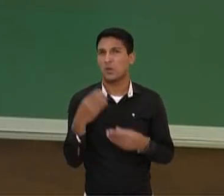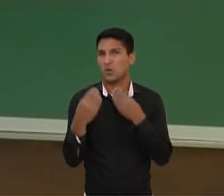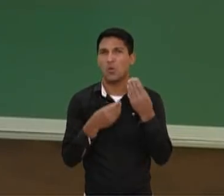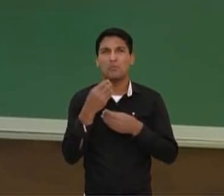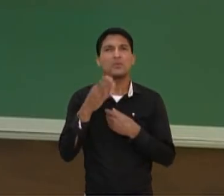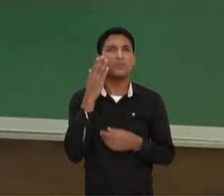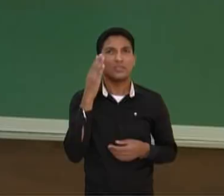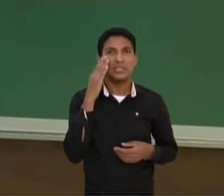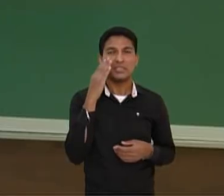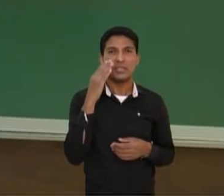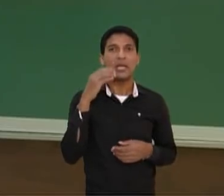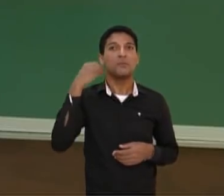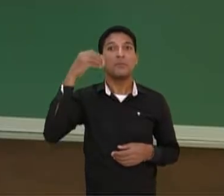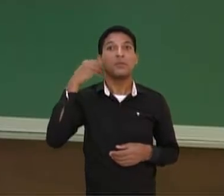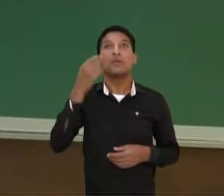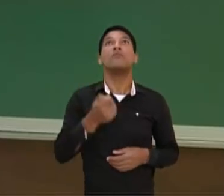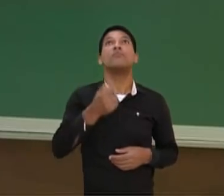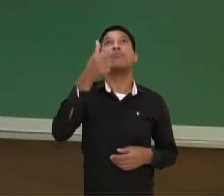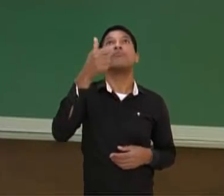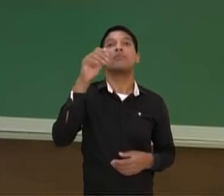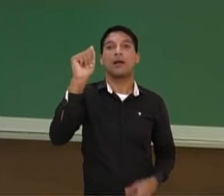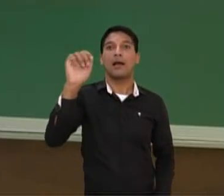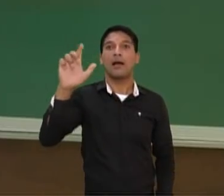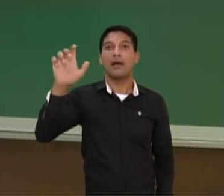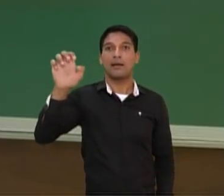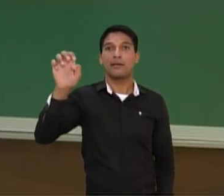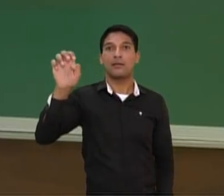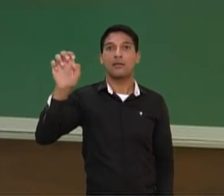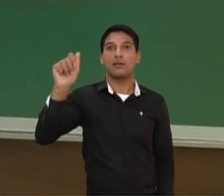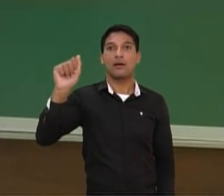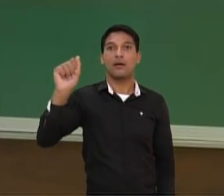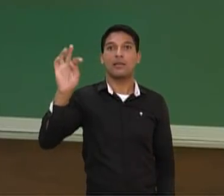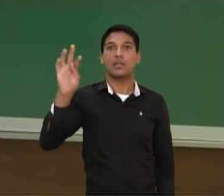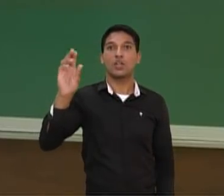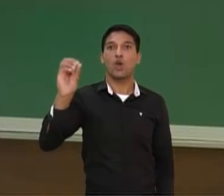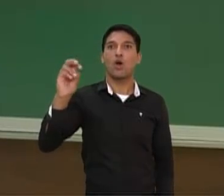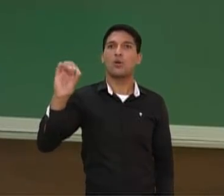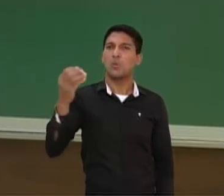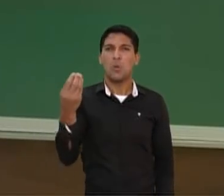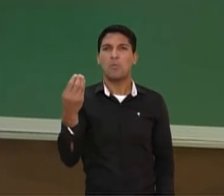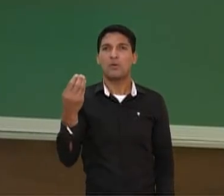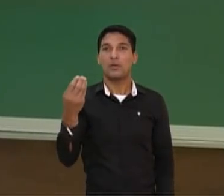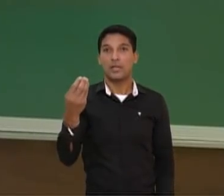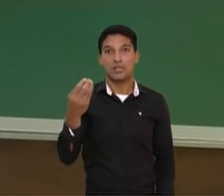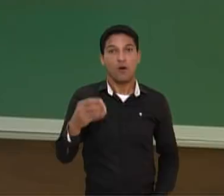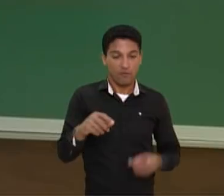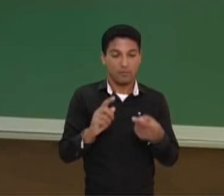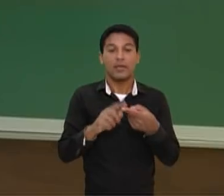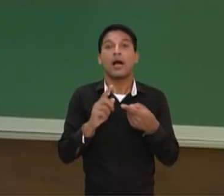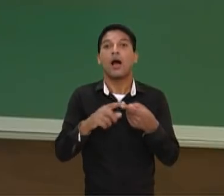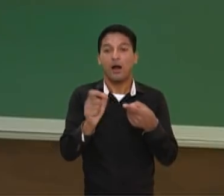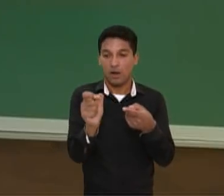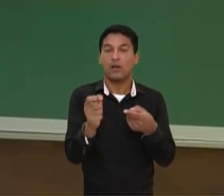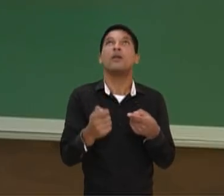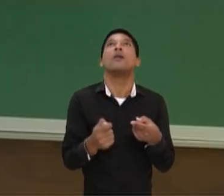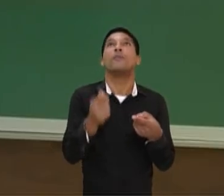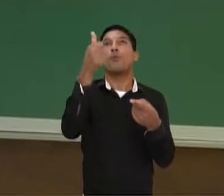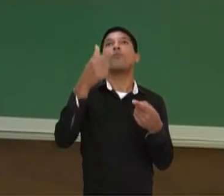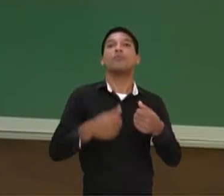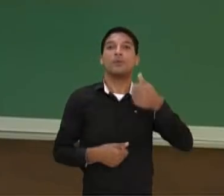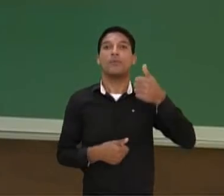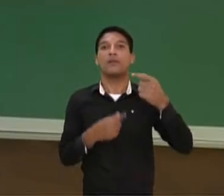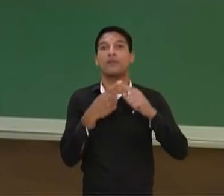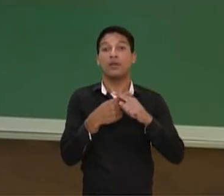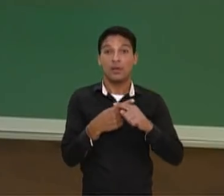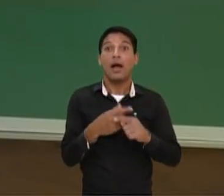se é um experimento aleatório? Você vai fazer o seguinte, você vai pegar essa moeda e vai jogar a primeira vez. Joguei a primeira vez, digamos,